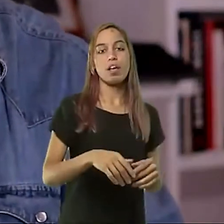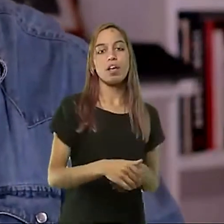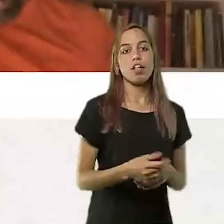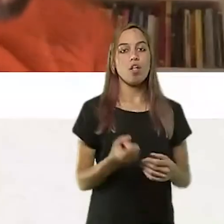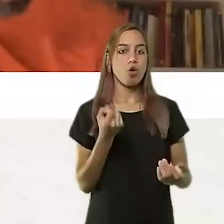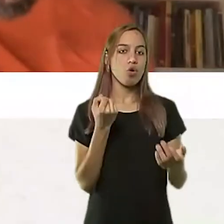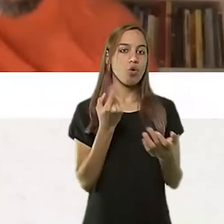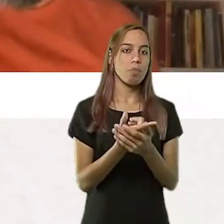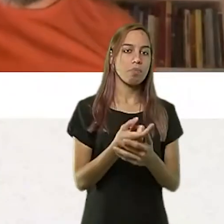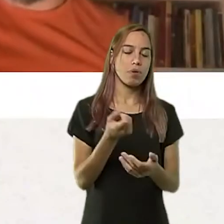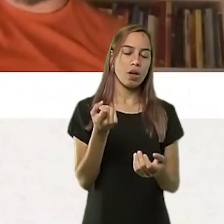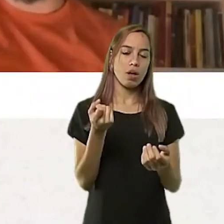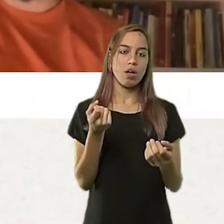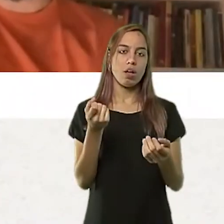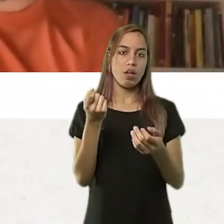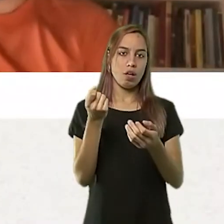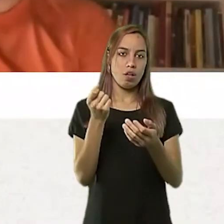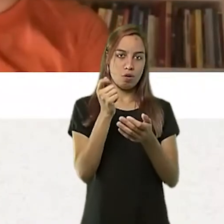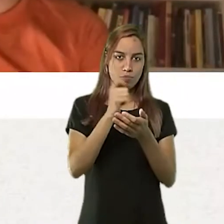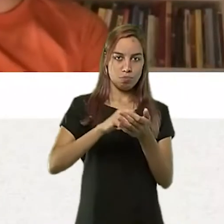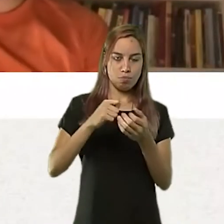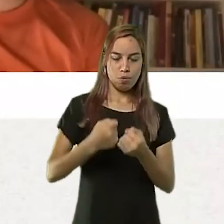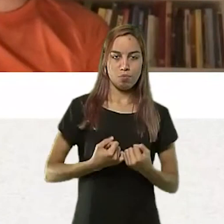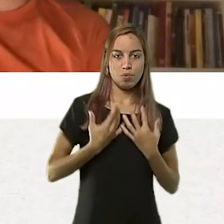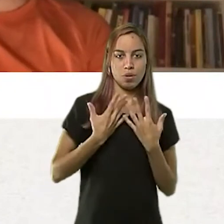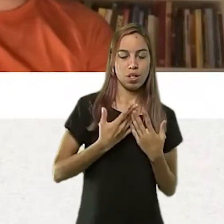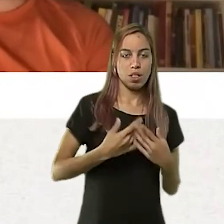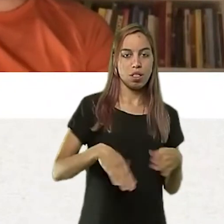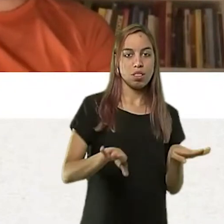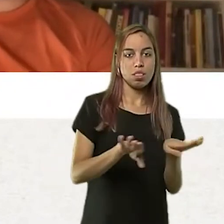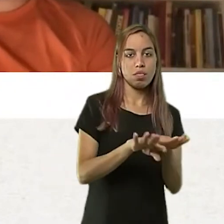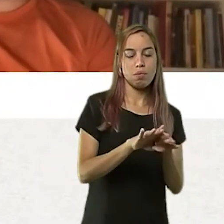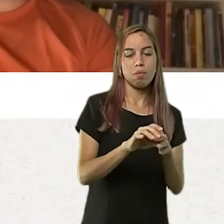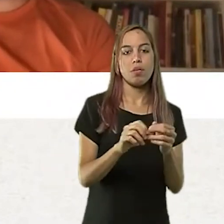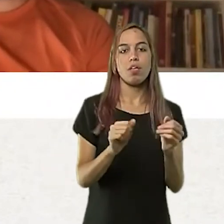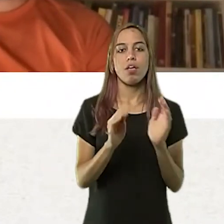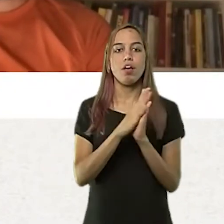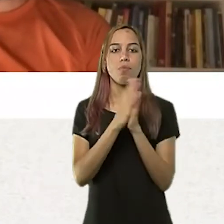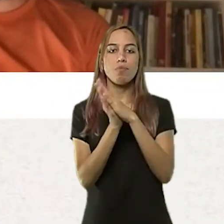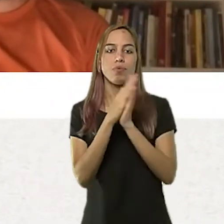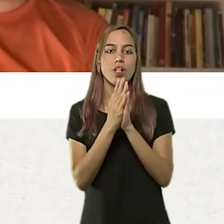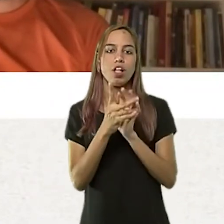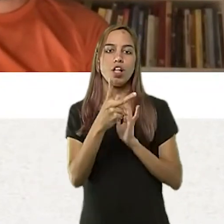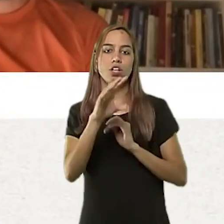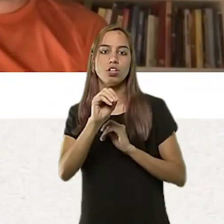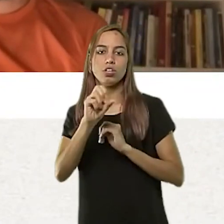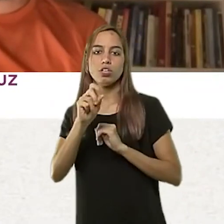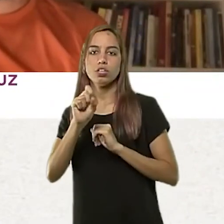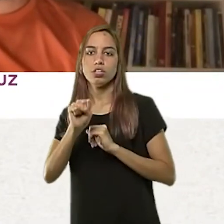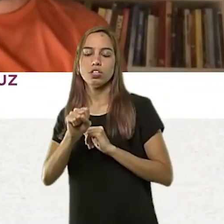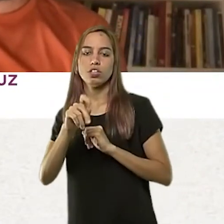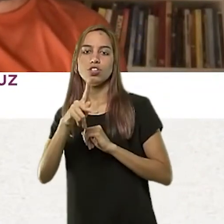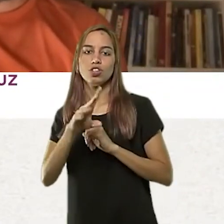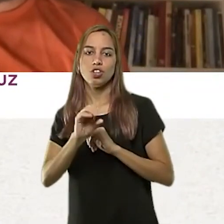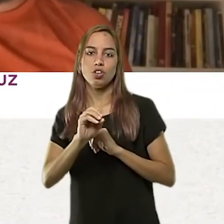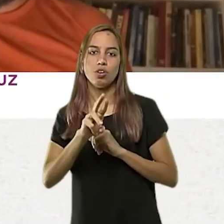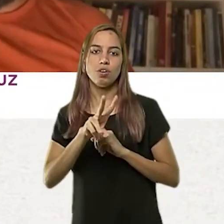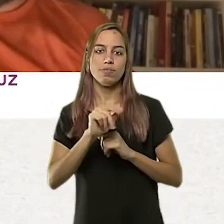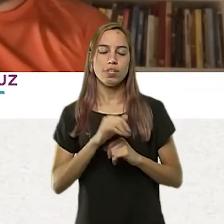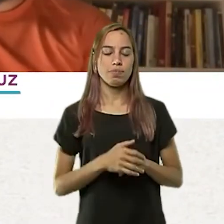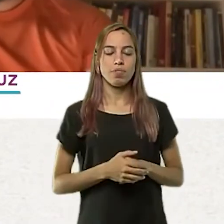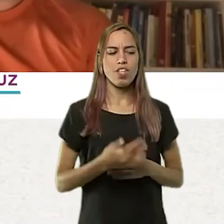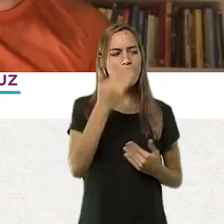Koskova. Todos editados pela Dublinense. Muito obrigado, Gustavo. Maravilhoso. Gustavo Farol